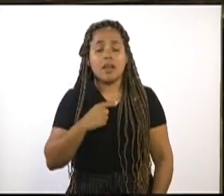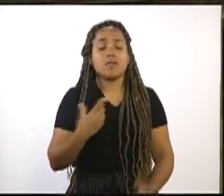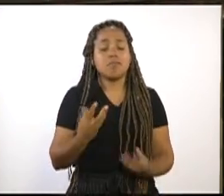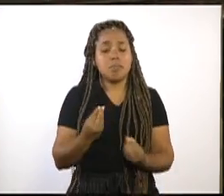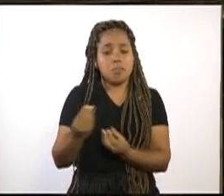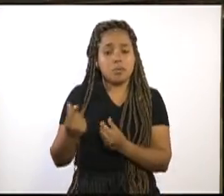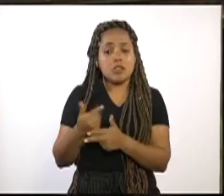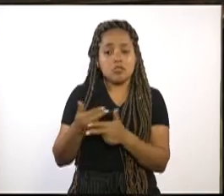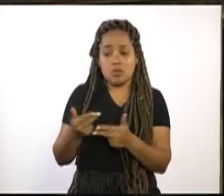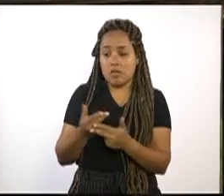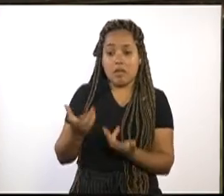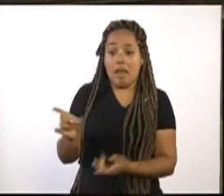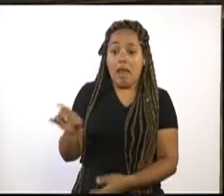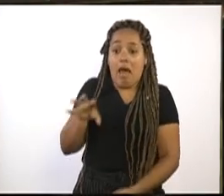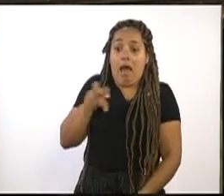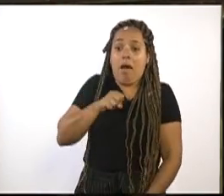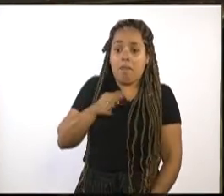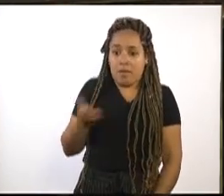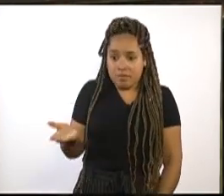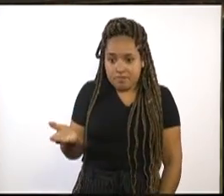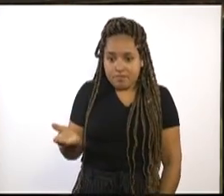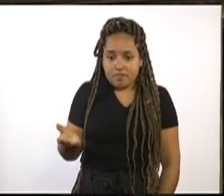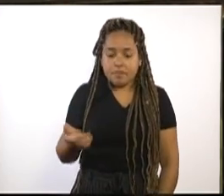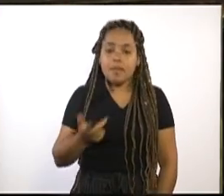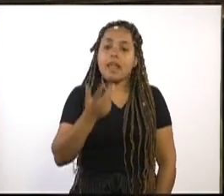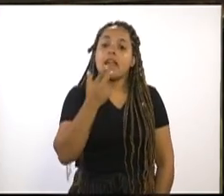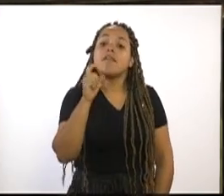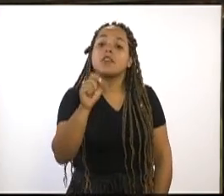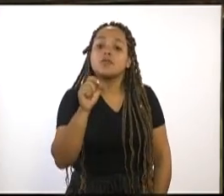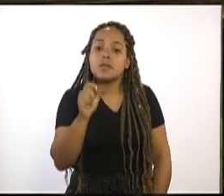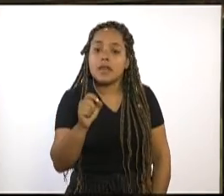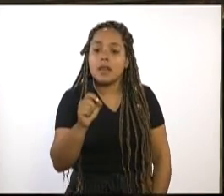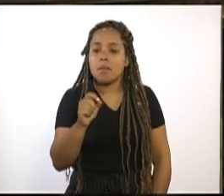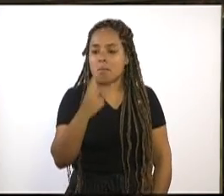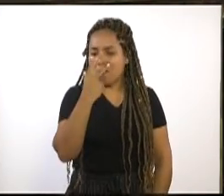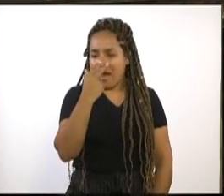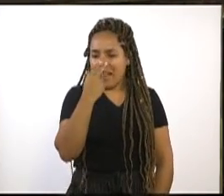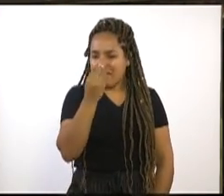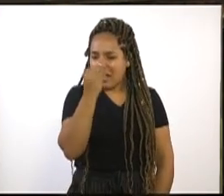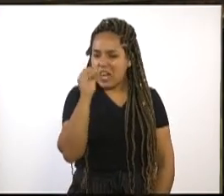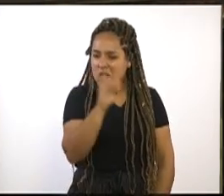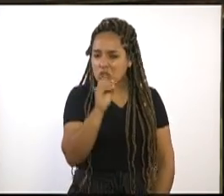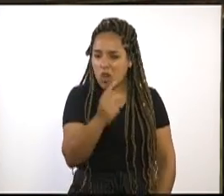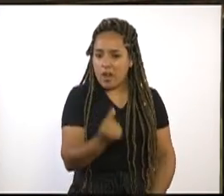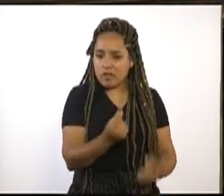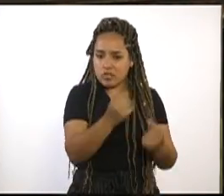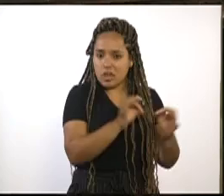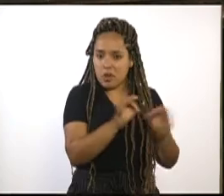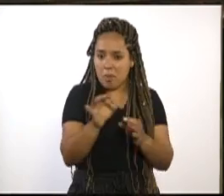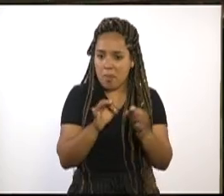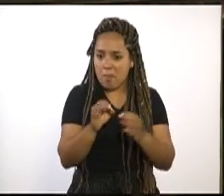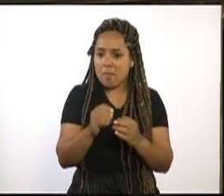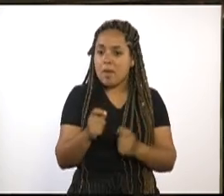ao prefeito, quando ele deixa de fazer uma dotação orçamentária agora, em fevereiro de